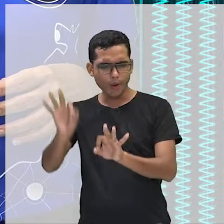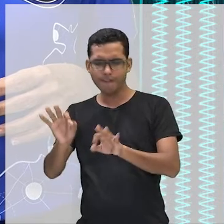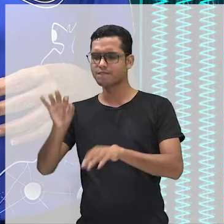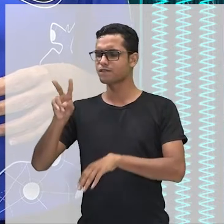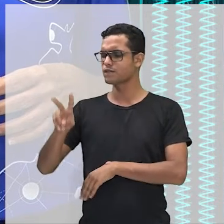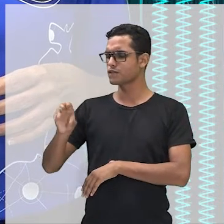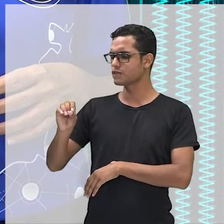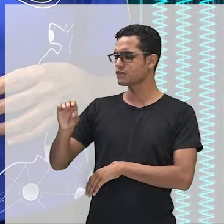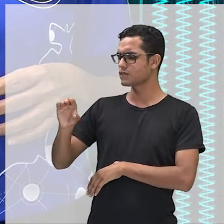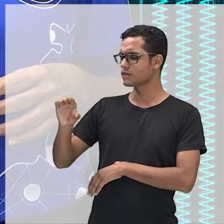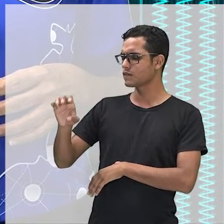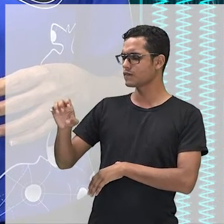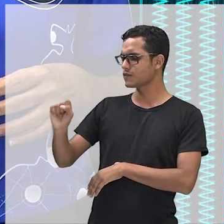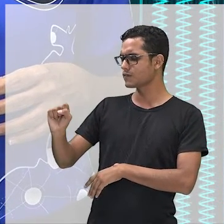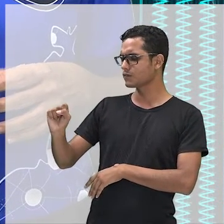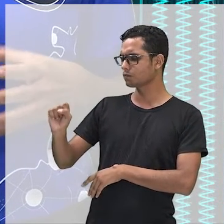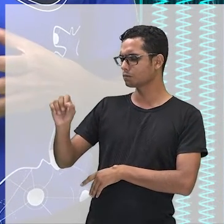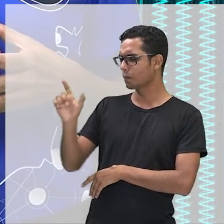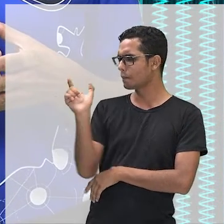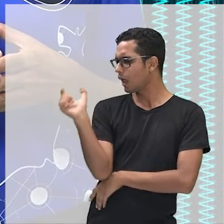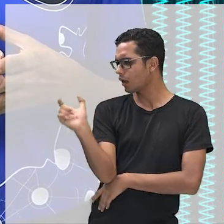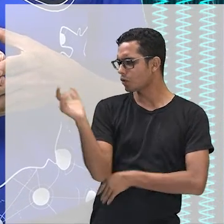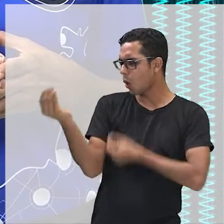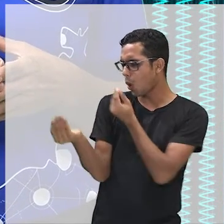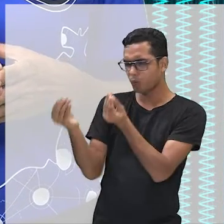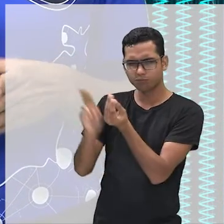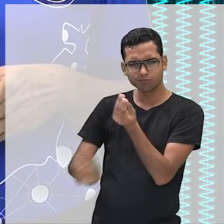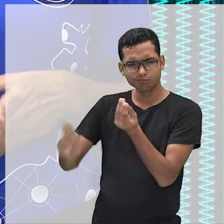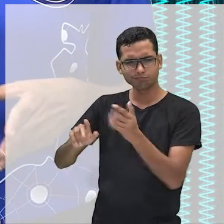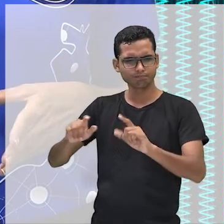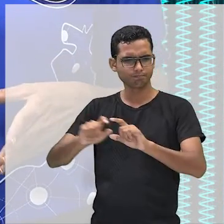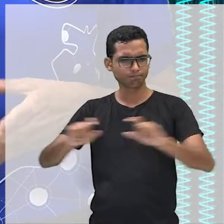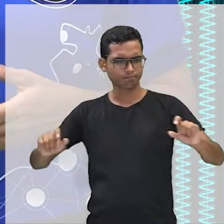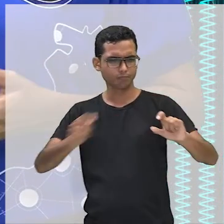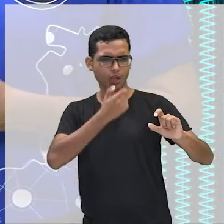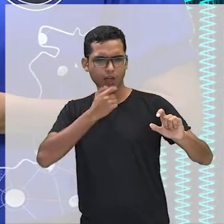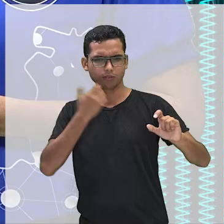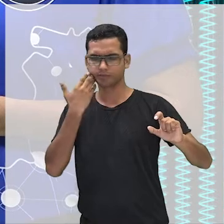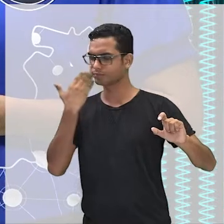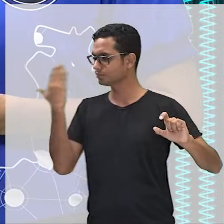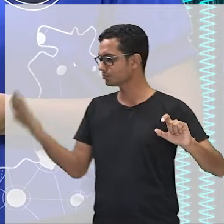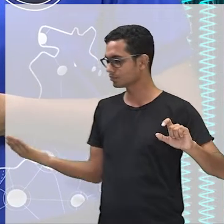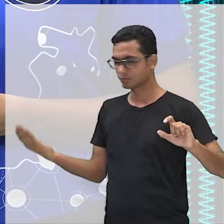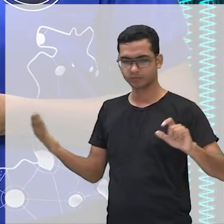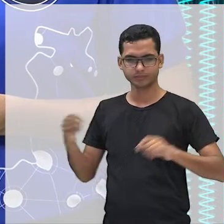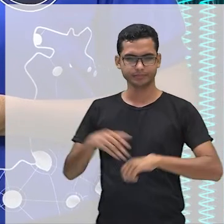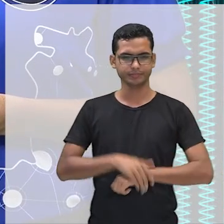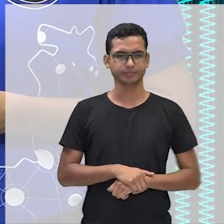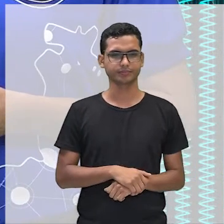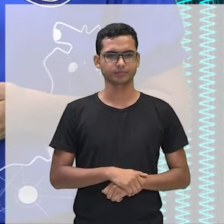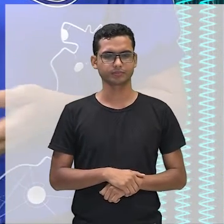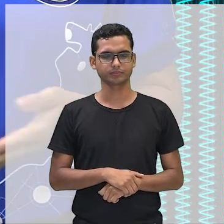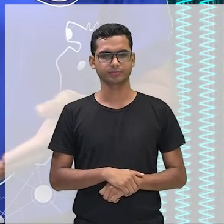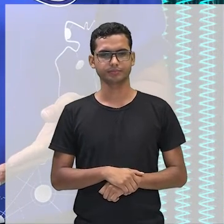object pronoun? Seria as, you ou them? Vamos observar então a